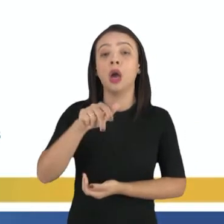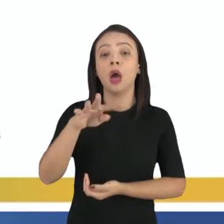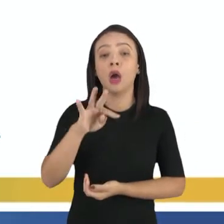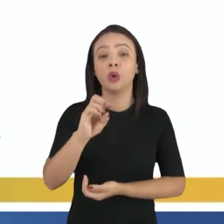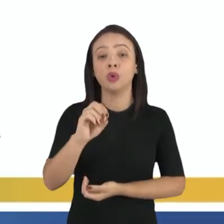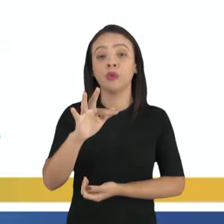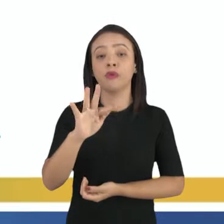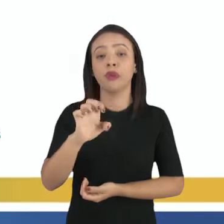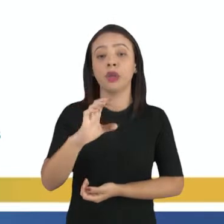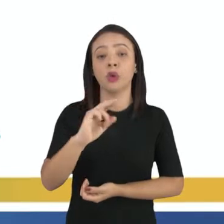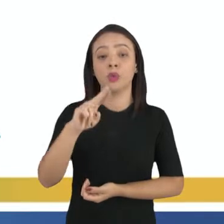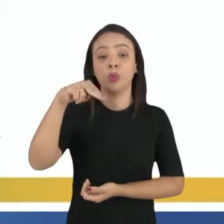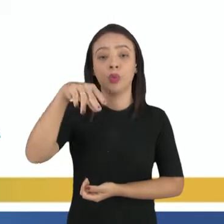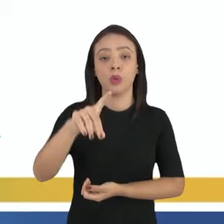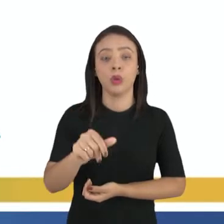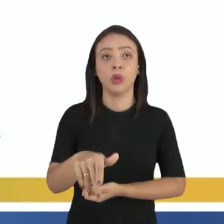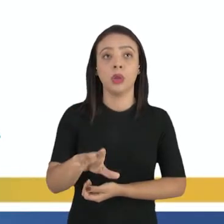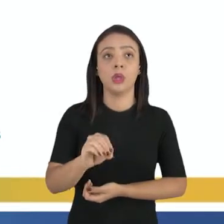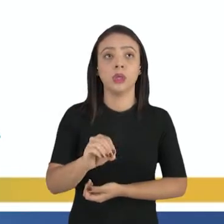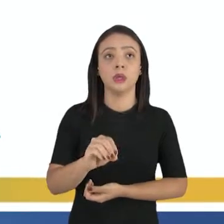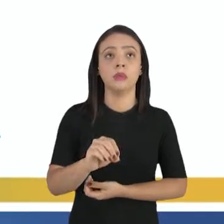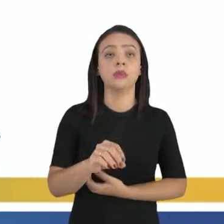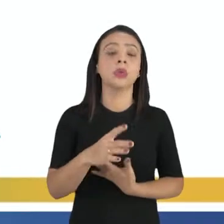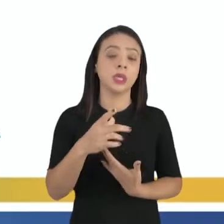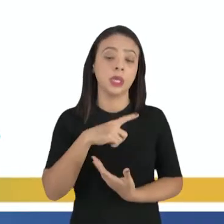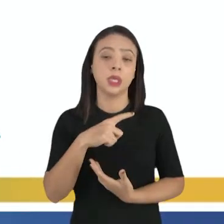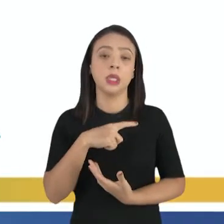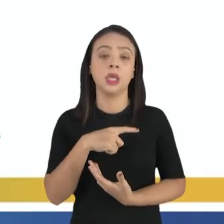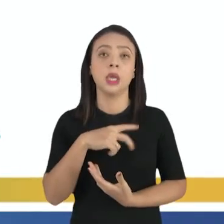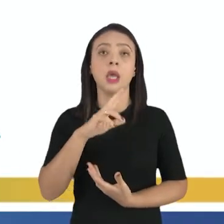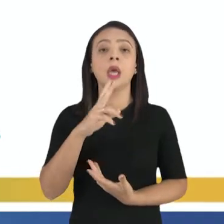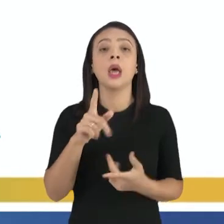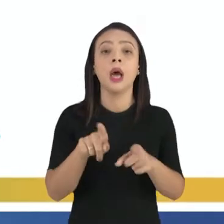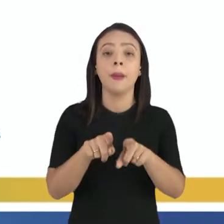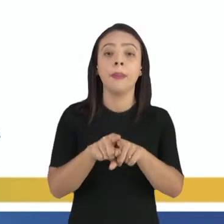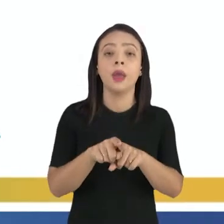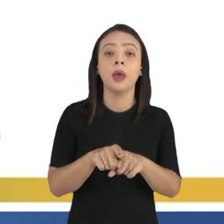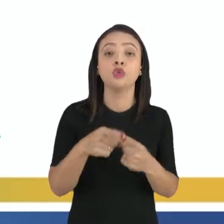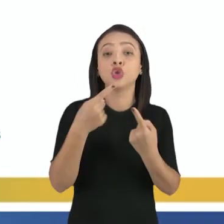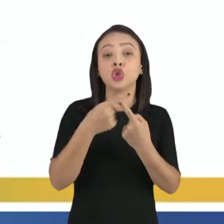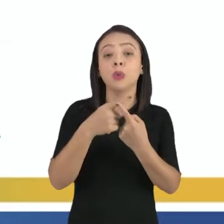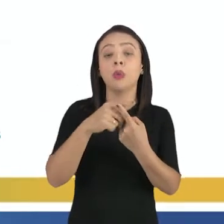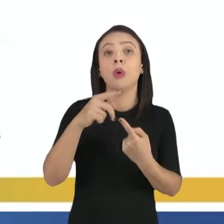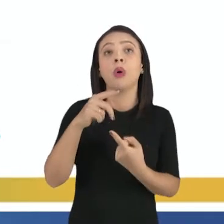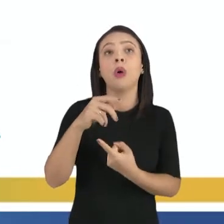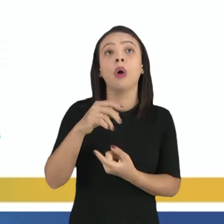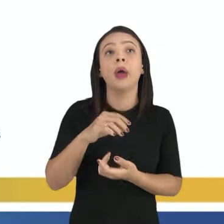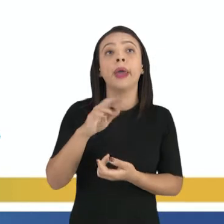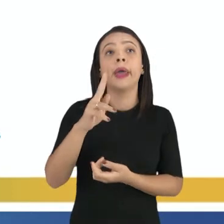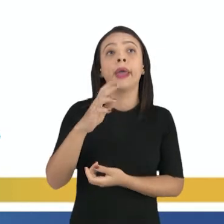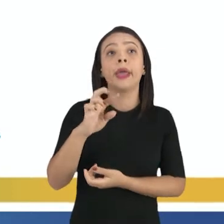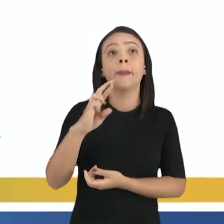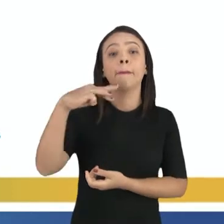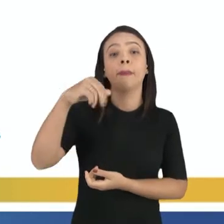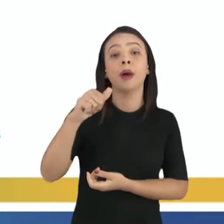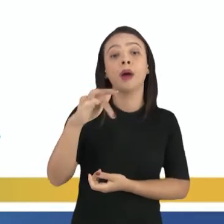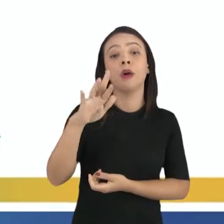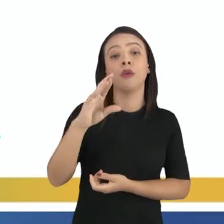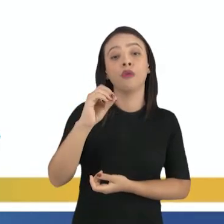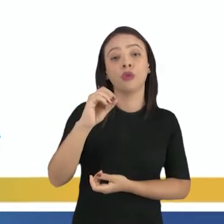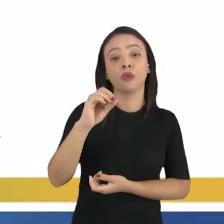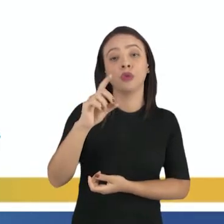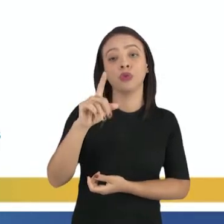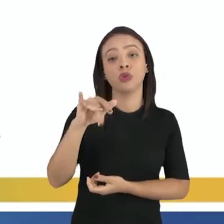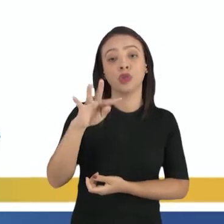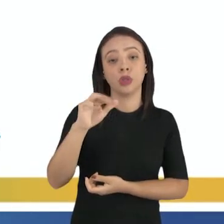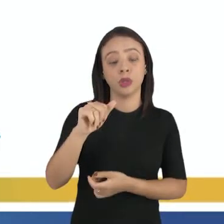são nas espécies monóicas, como eu já falei, nas espécies hermafroditas, que geralmente ocorrem em algumas plantas, né?